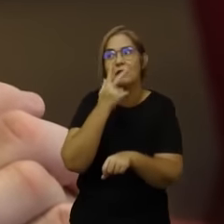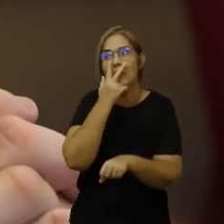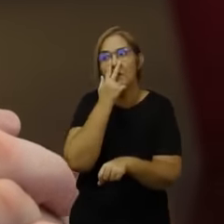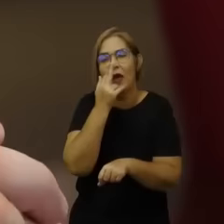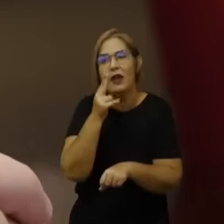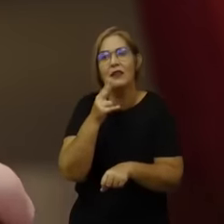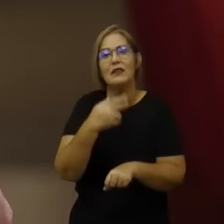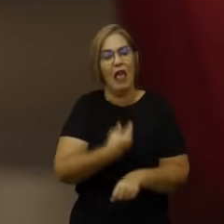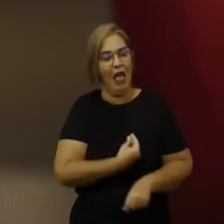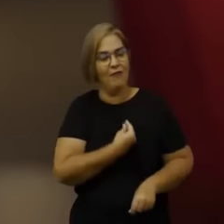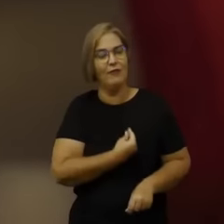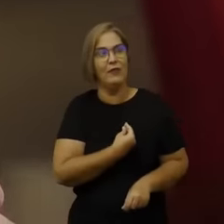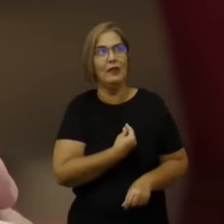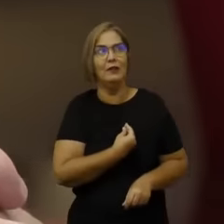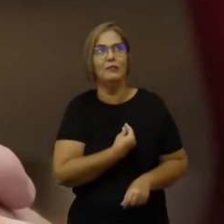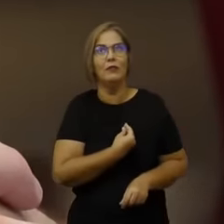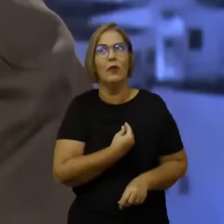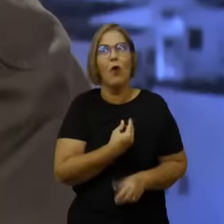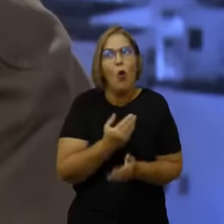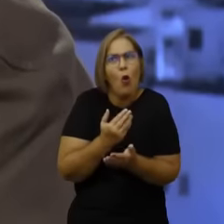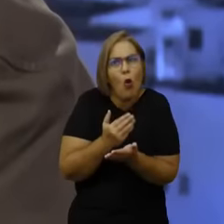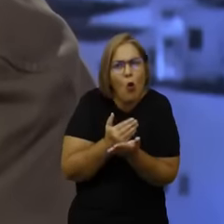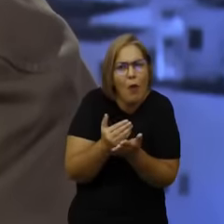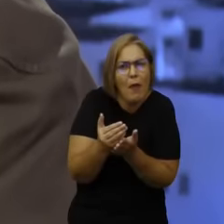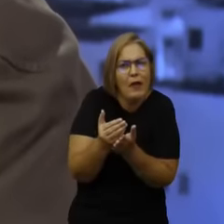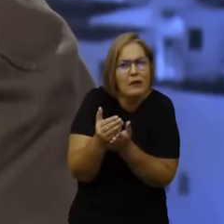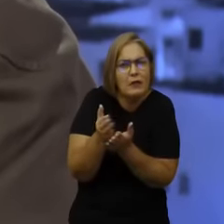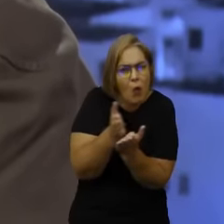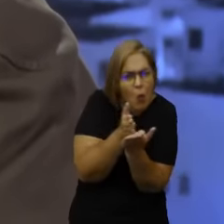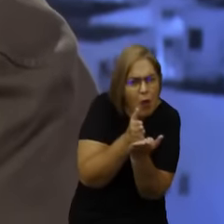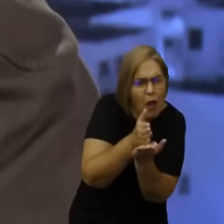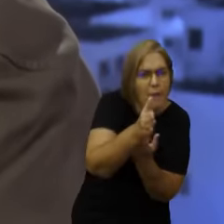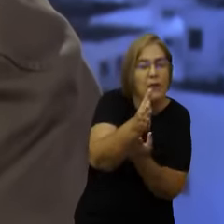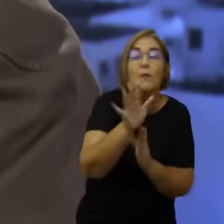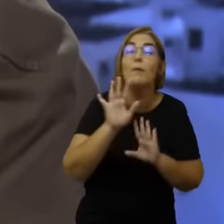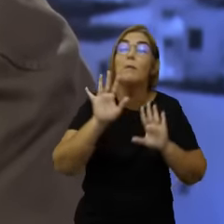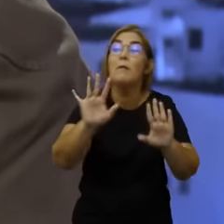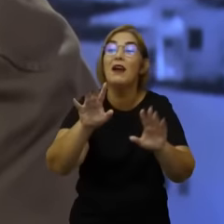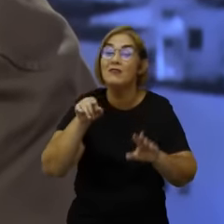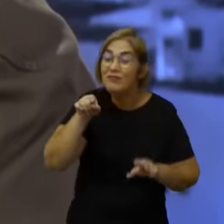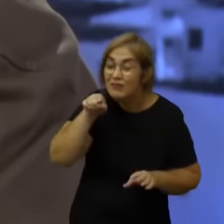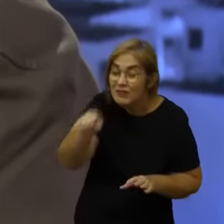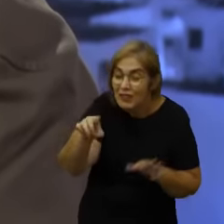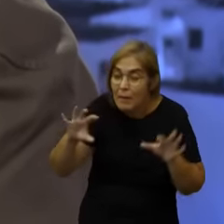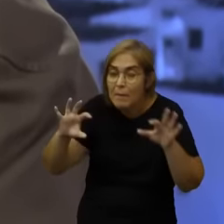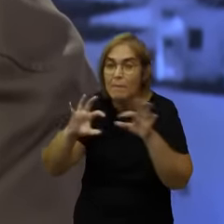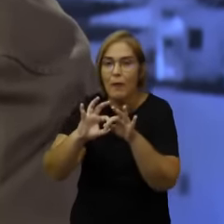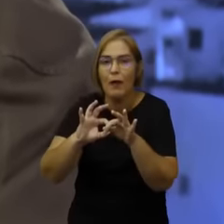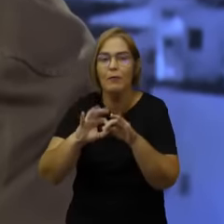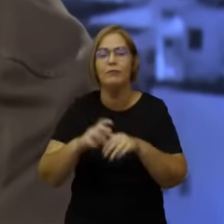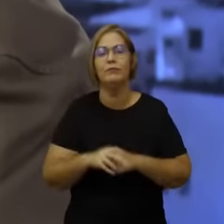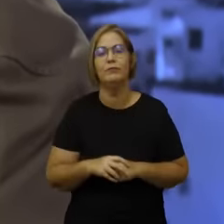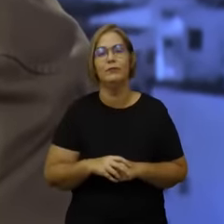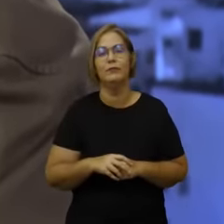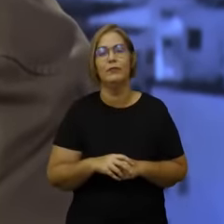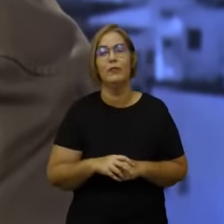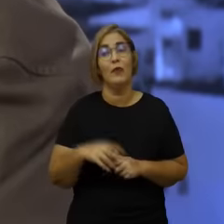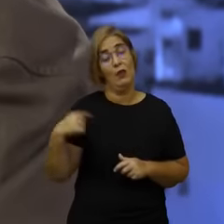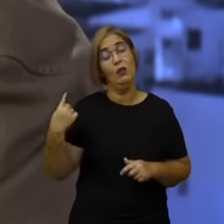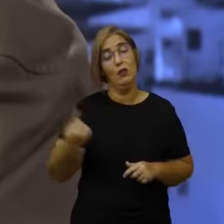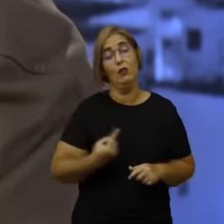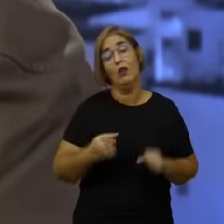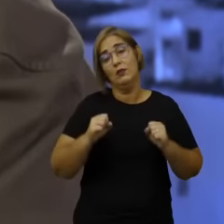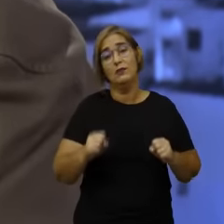existência fosse menor. Mas neste caso, nesse sentido mais arcaico, não, nós poderemos